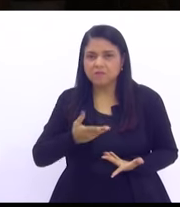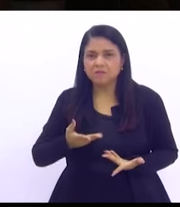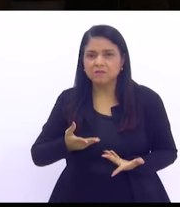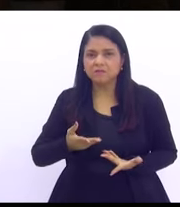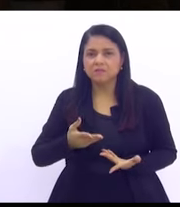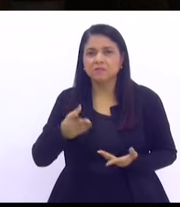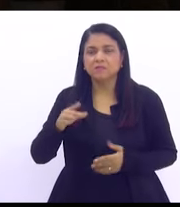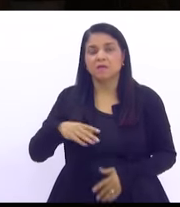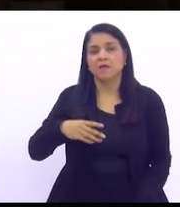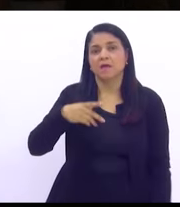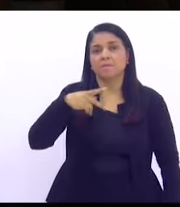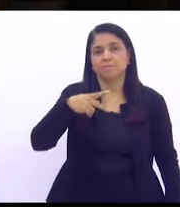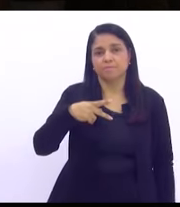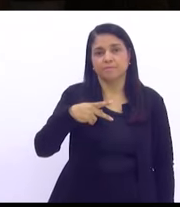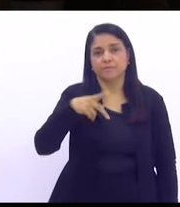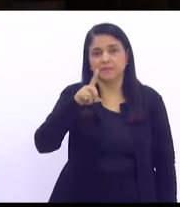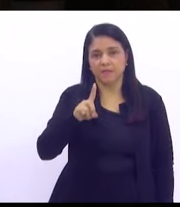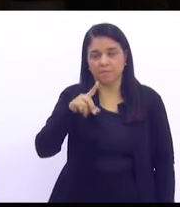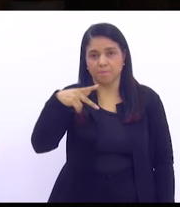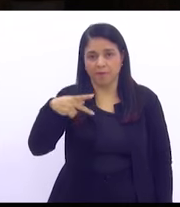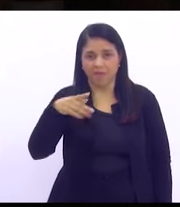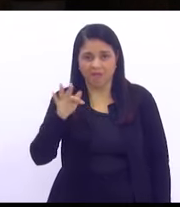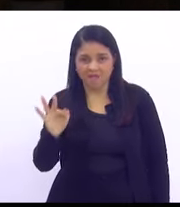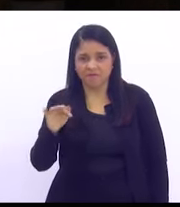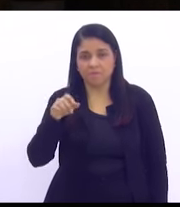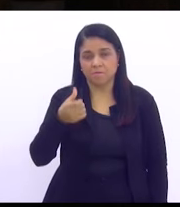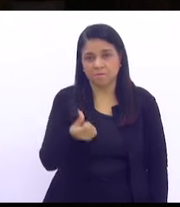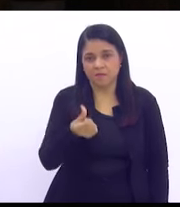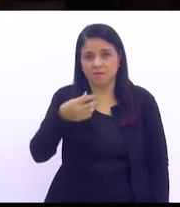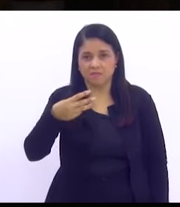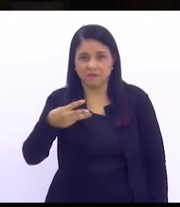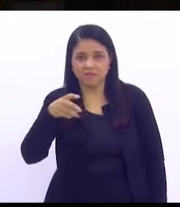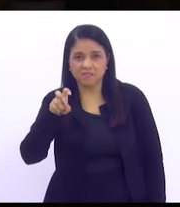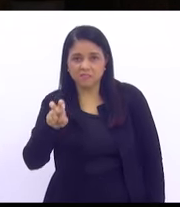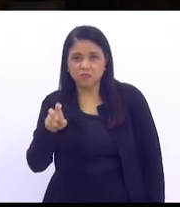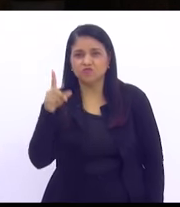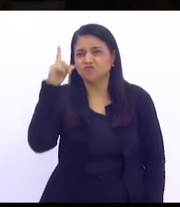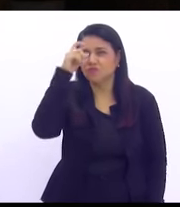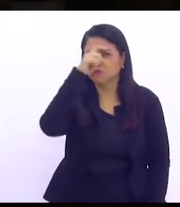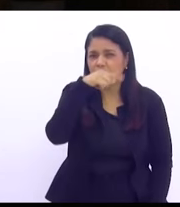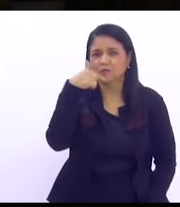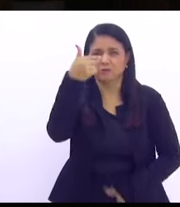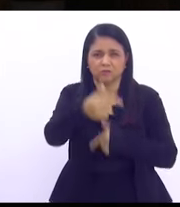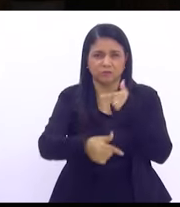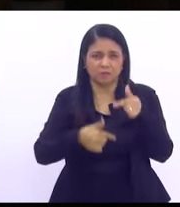DPF 635, dificultando cada vez mais o trabalho da polícia.